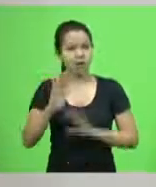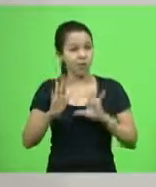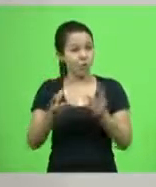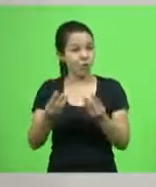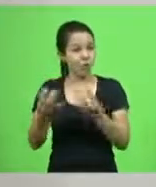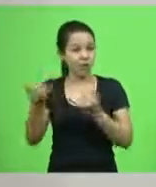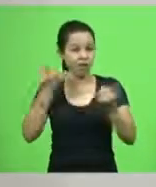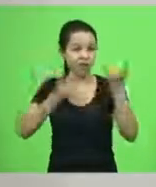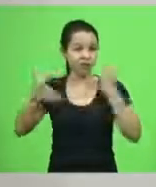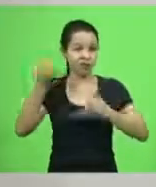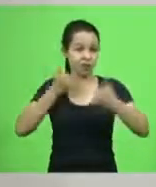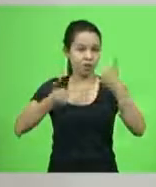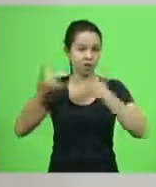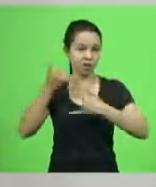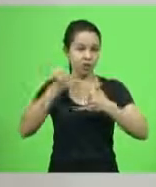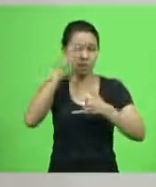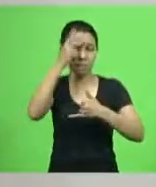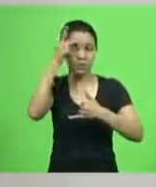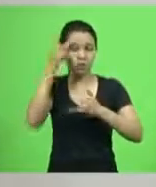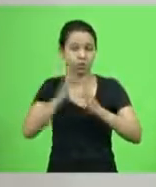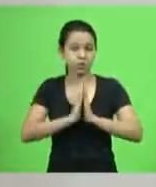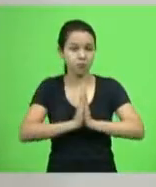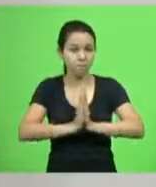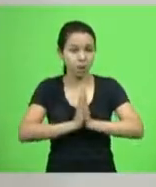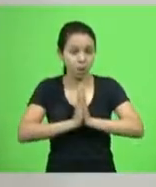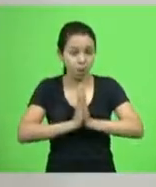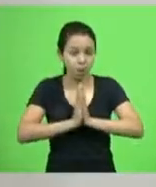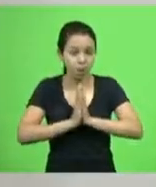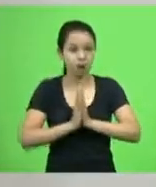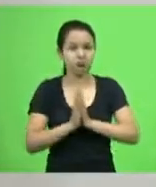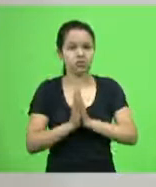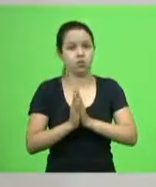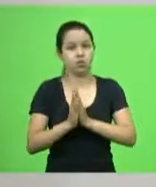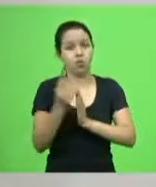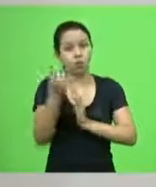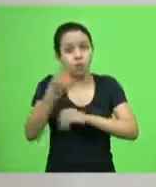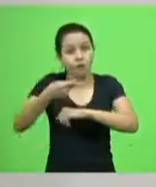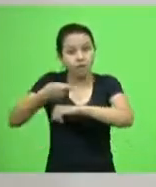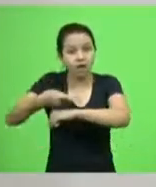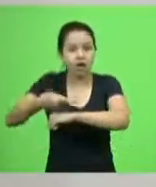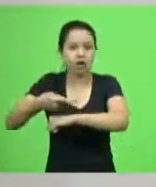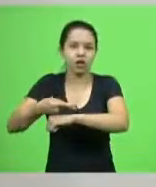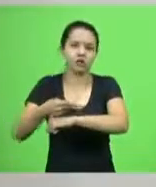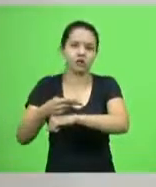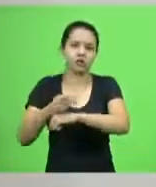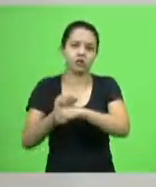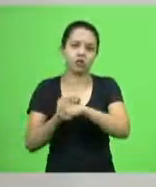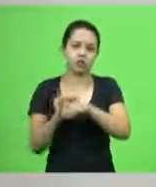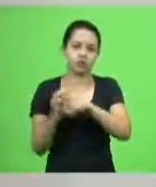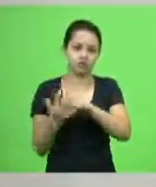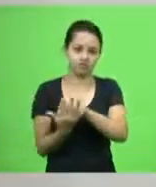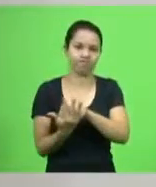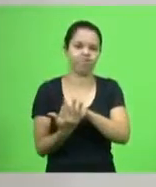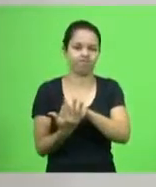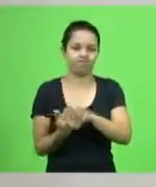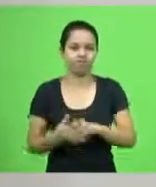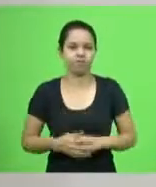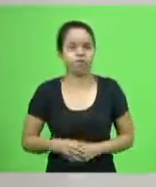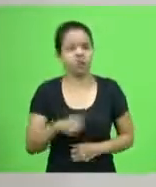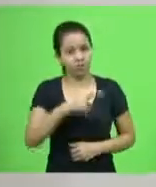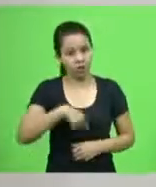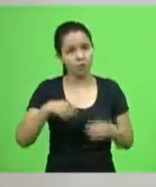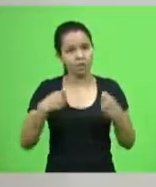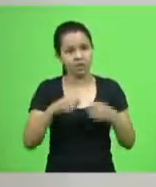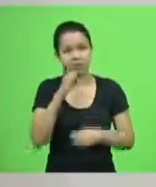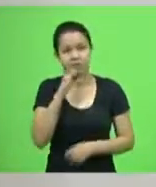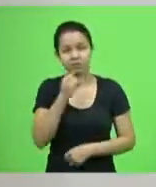de pessoas implorando uma vaga de leito de UTI Covid. E nós temos que dizer, a